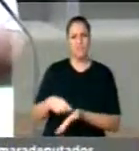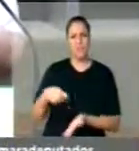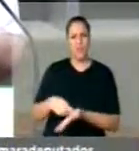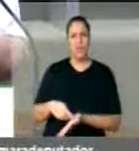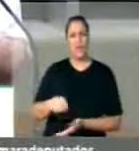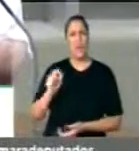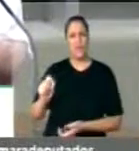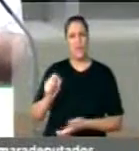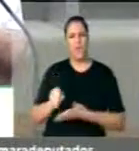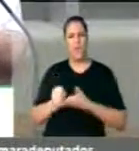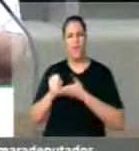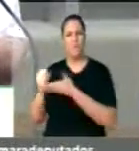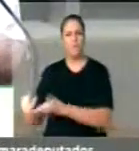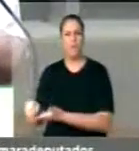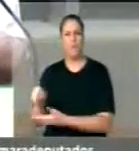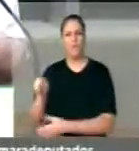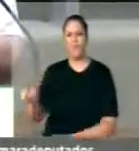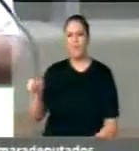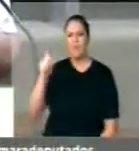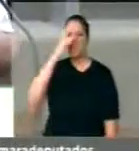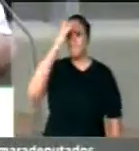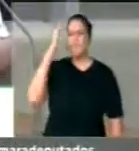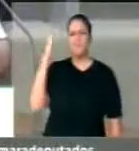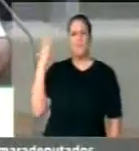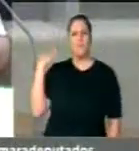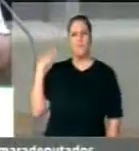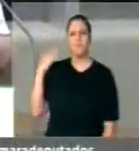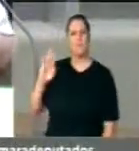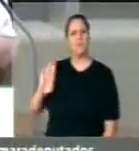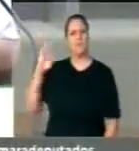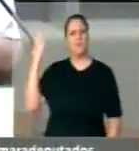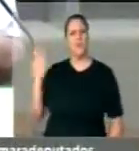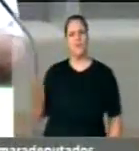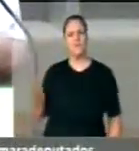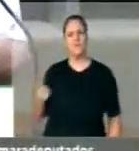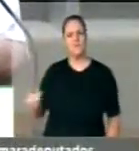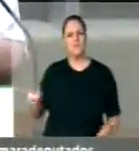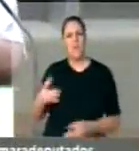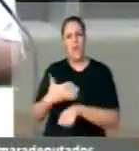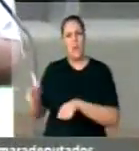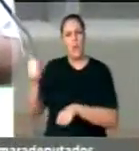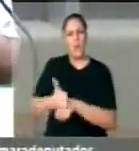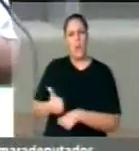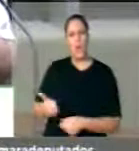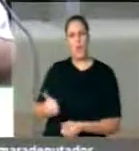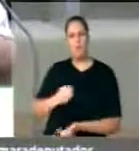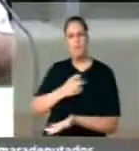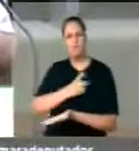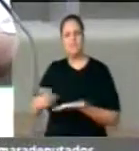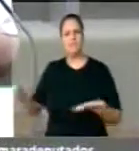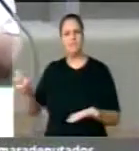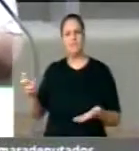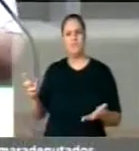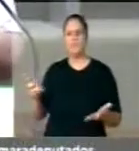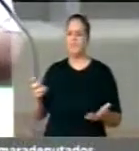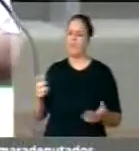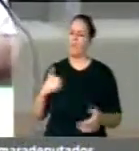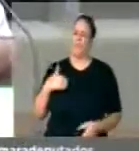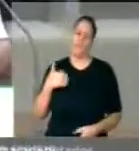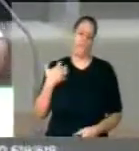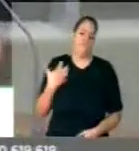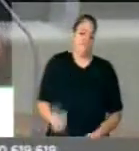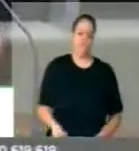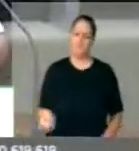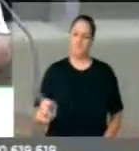deu sustentação ao golpe parlamentar, que afastou a Presidente da República, e isso é